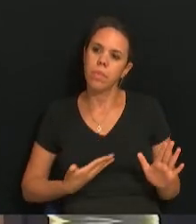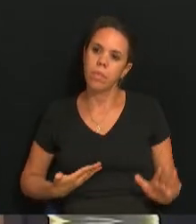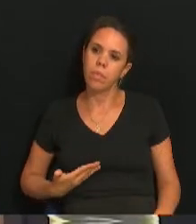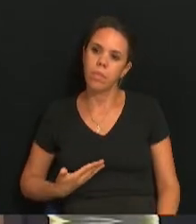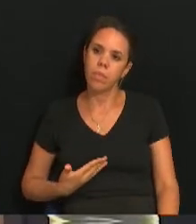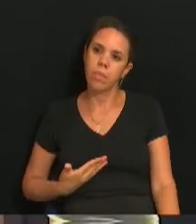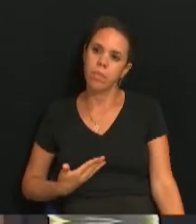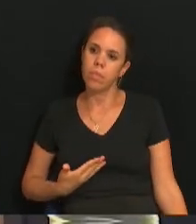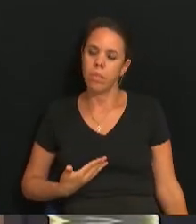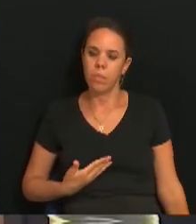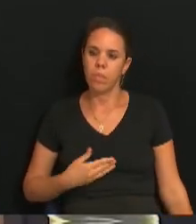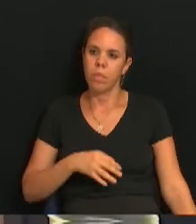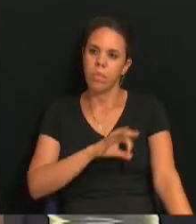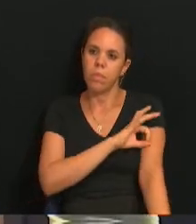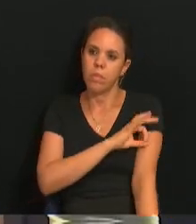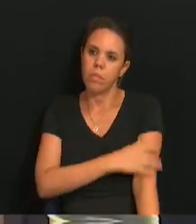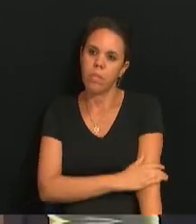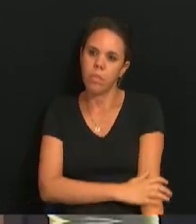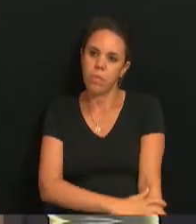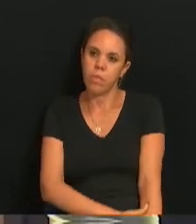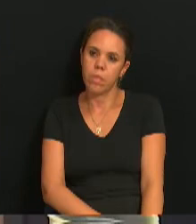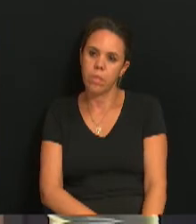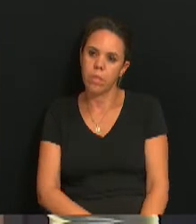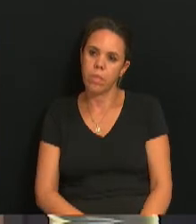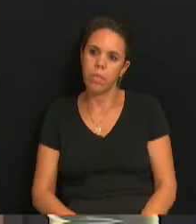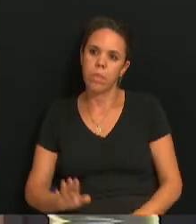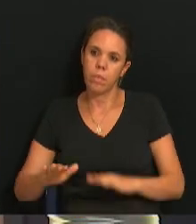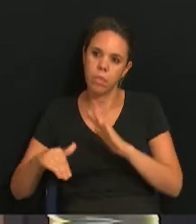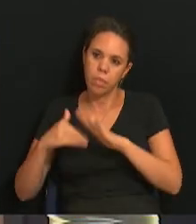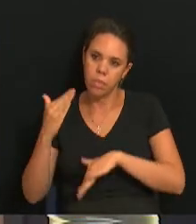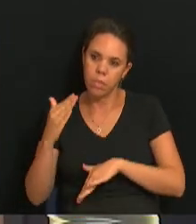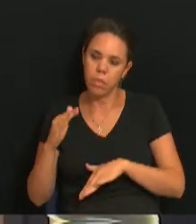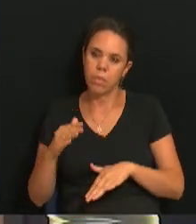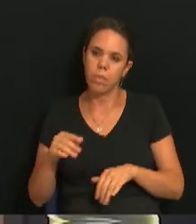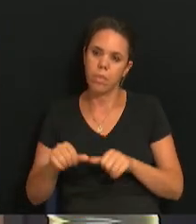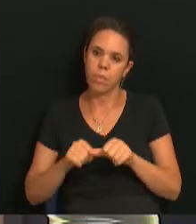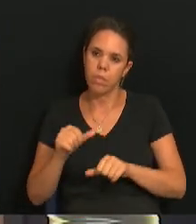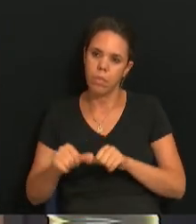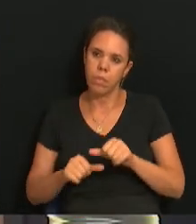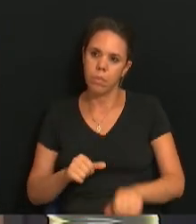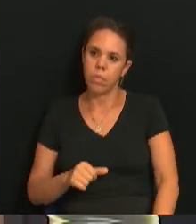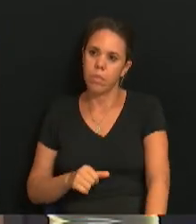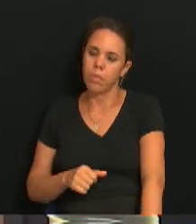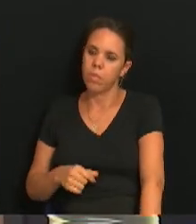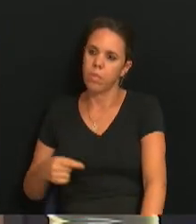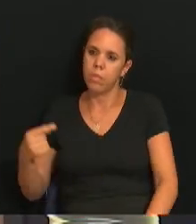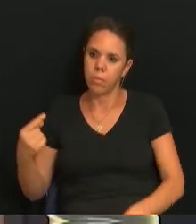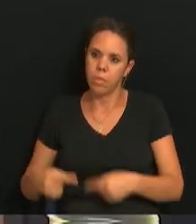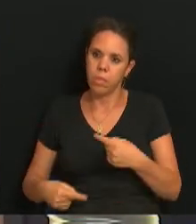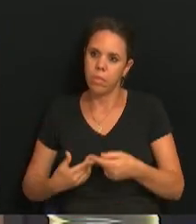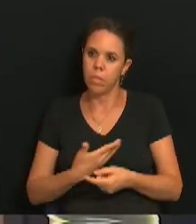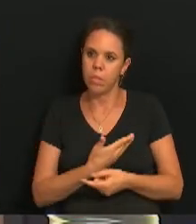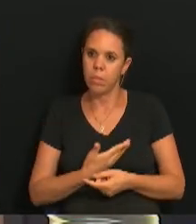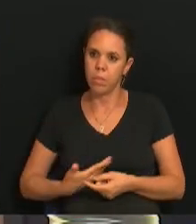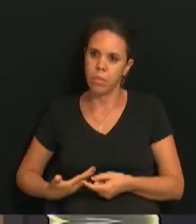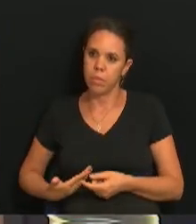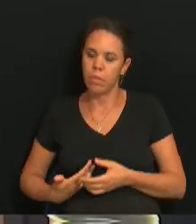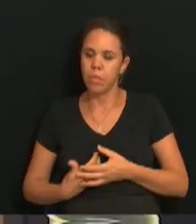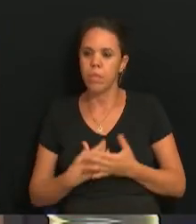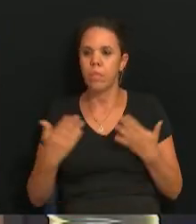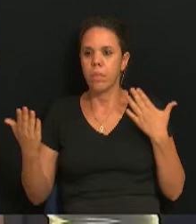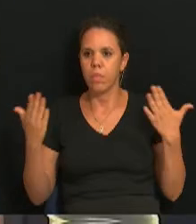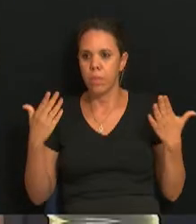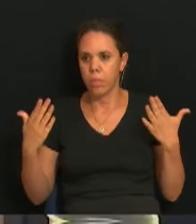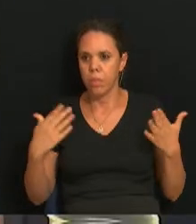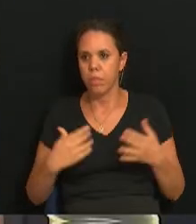do executivo, e que, para além de programa de governo, se torne também uma política de Estado. Quais